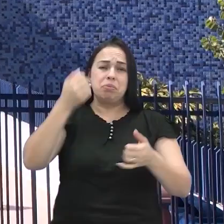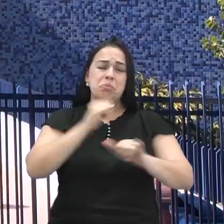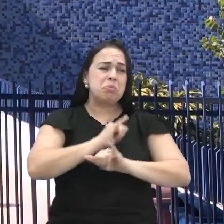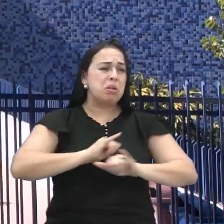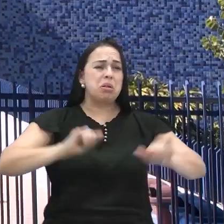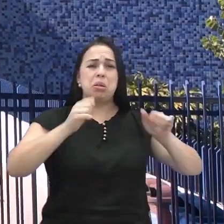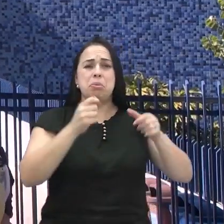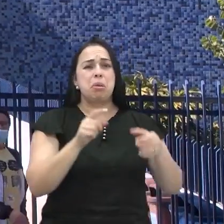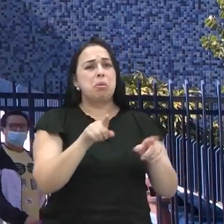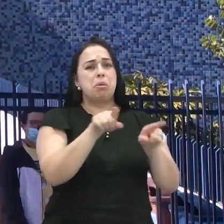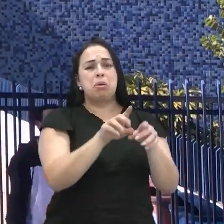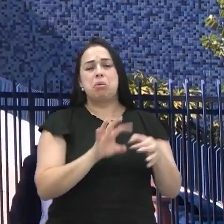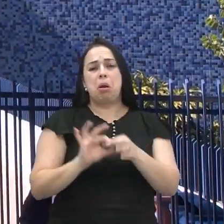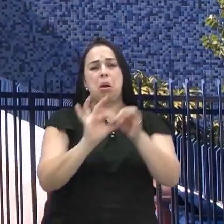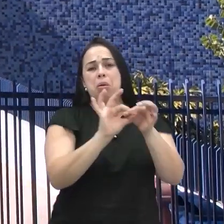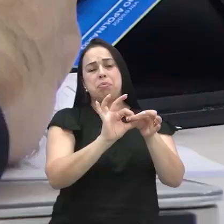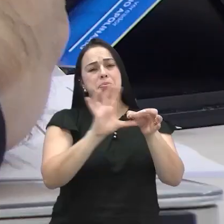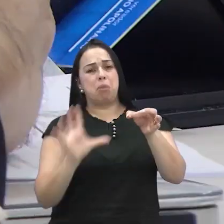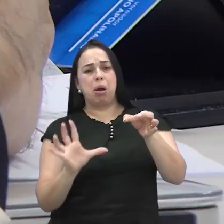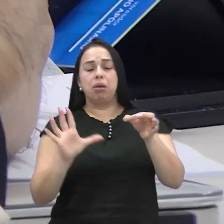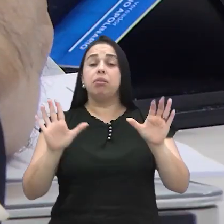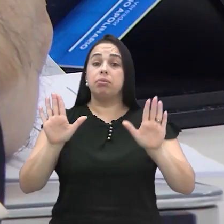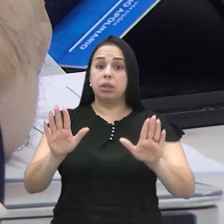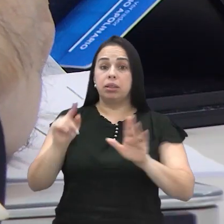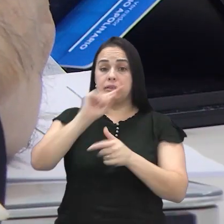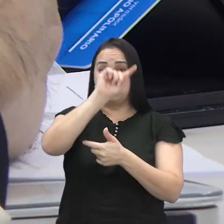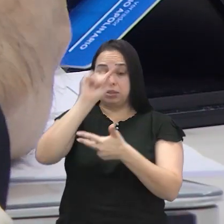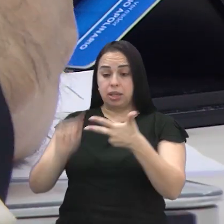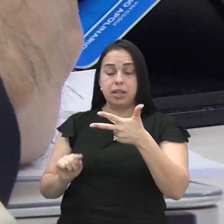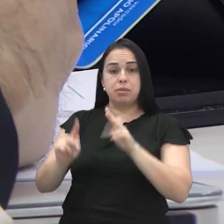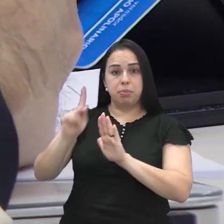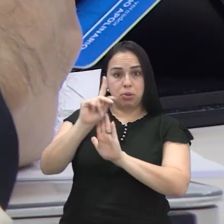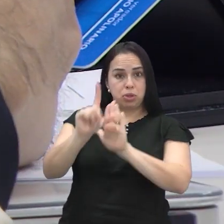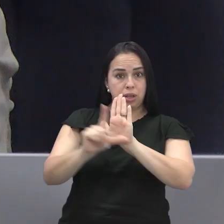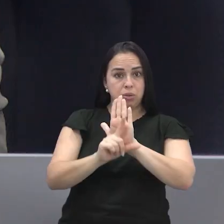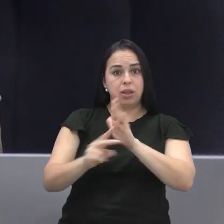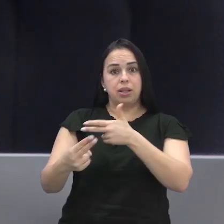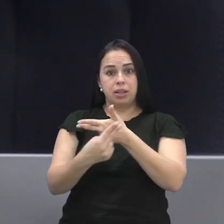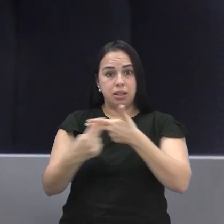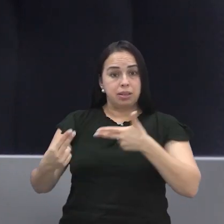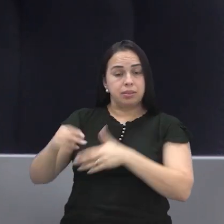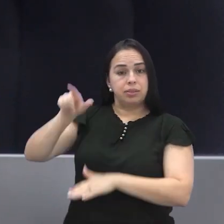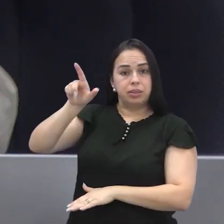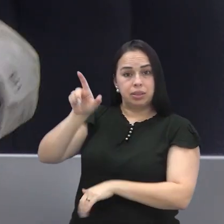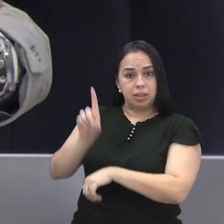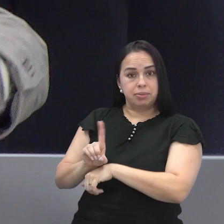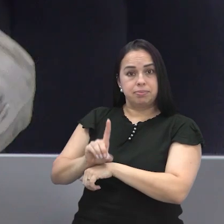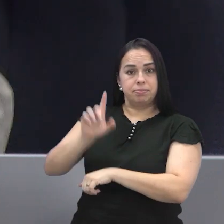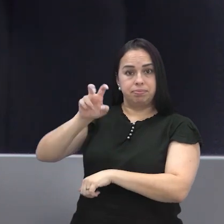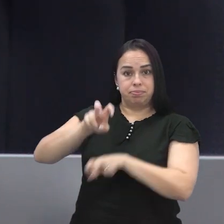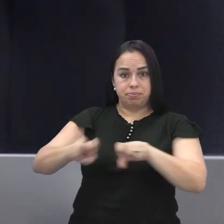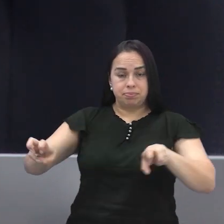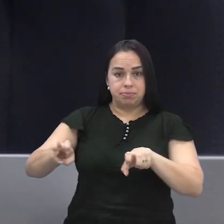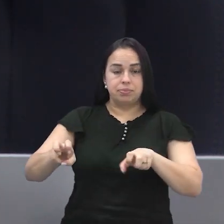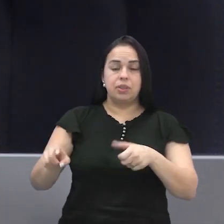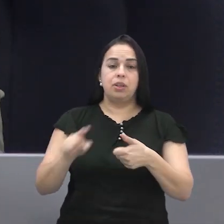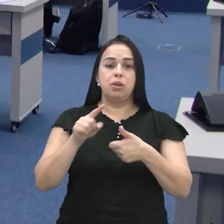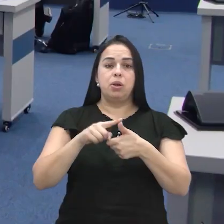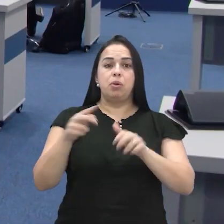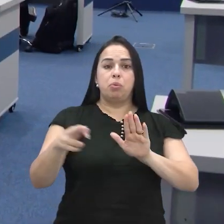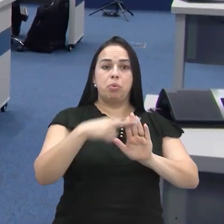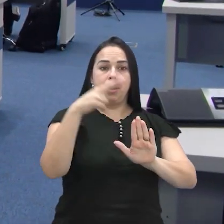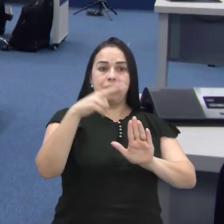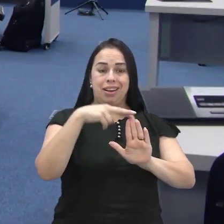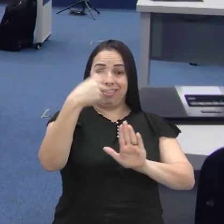considera desnecessária a permanência no grupo. 3 projetos aprovados são de autoria da mesa diretora da Câmara, entre eles o